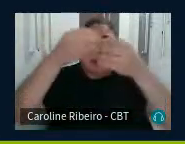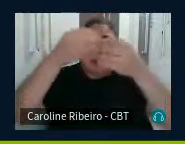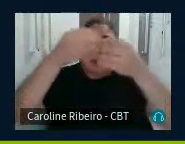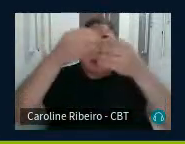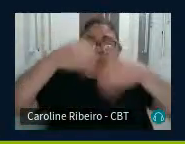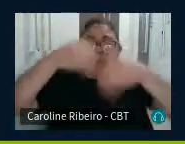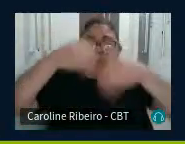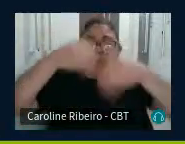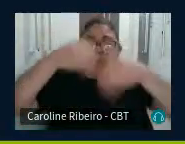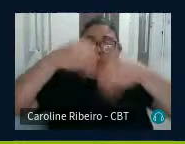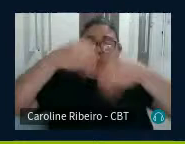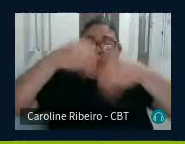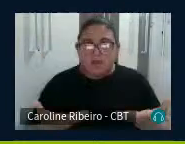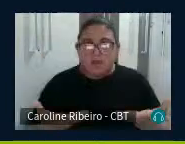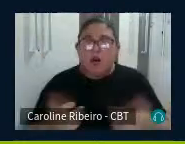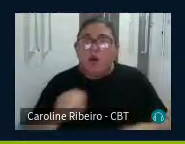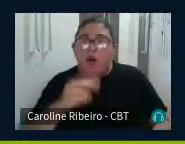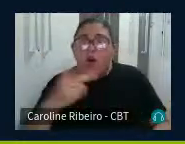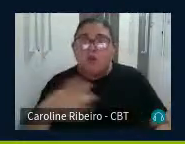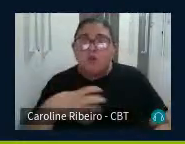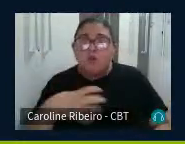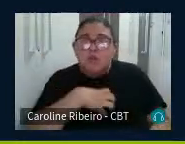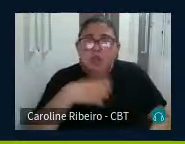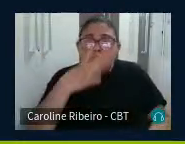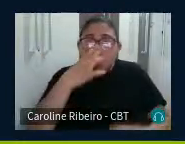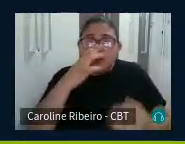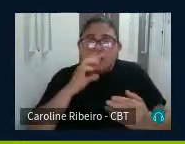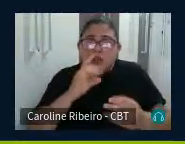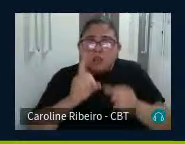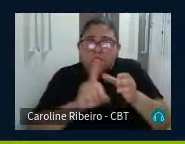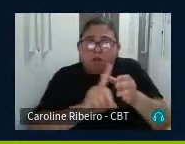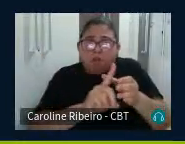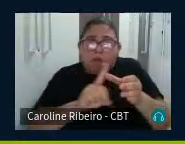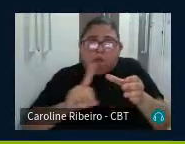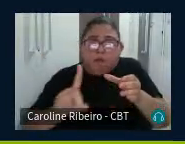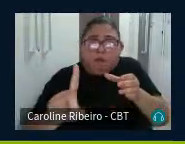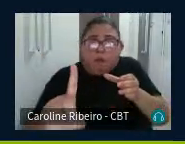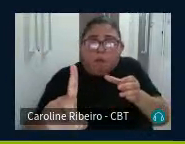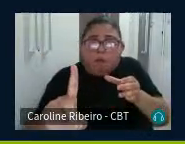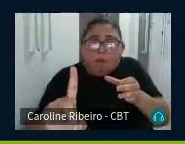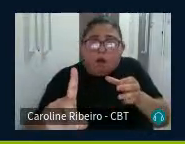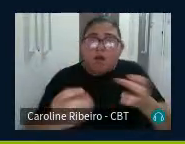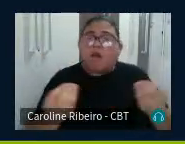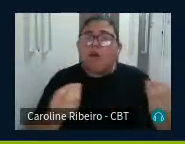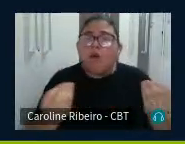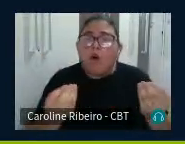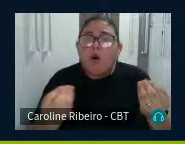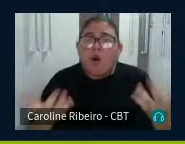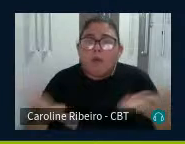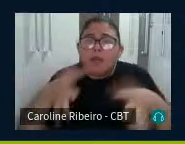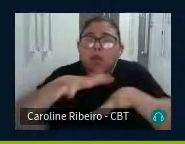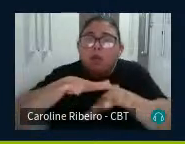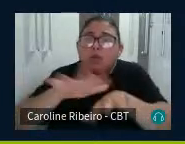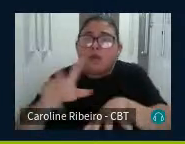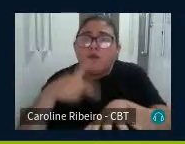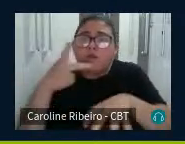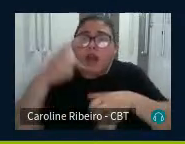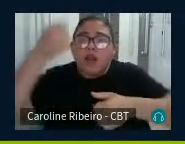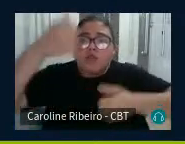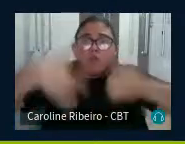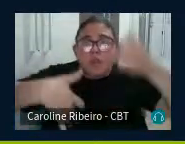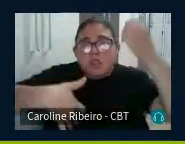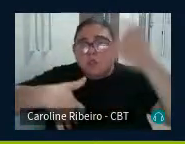sinta até excluído, porque a gente vive um processo de inclusão, só que devido, né, todo